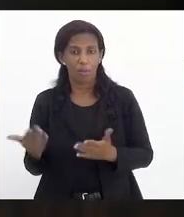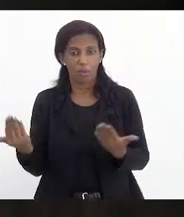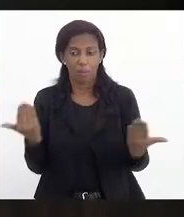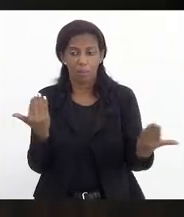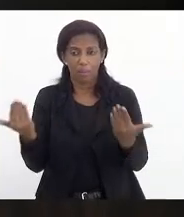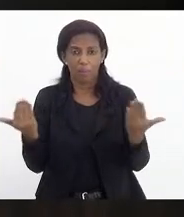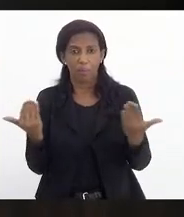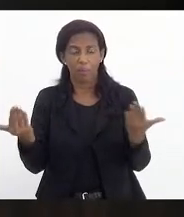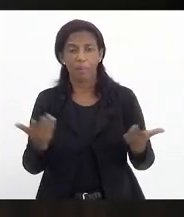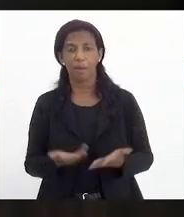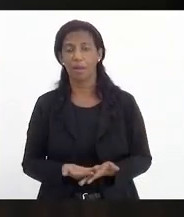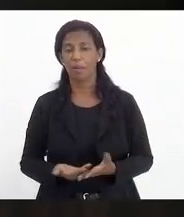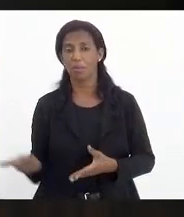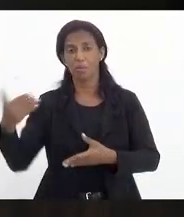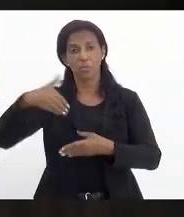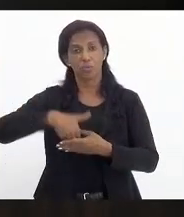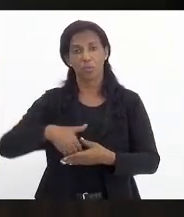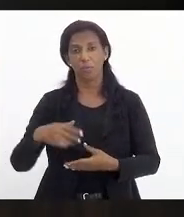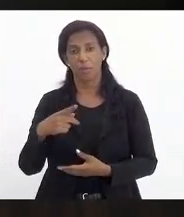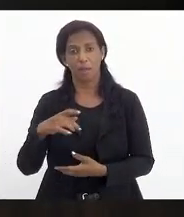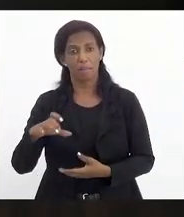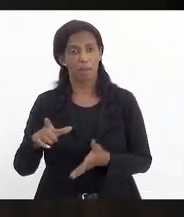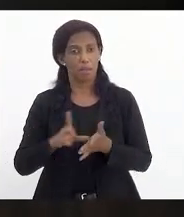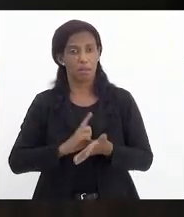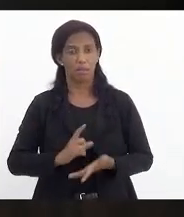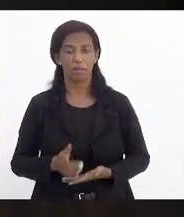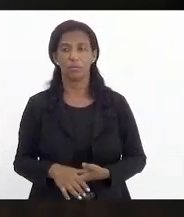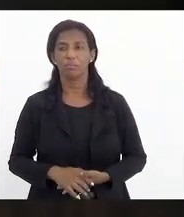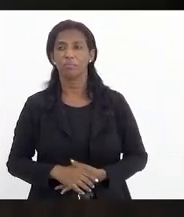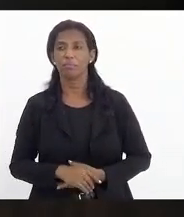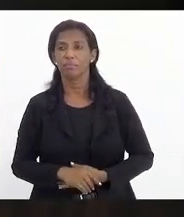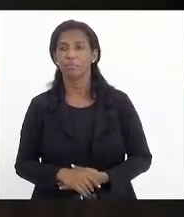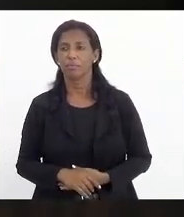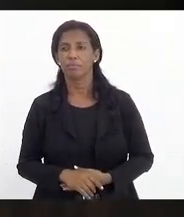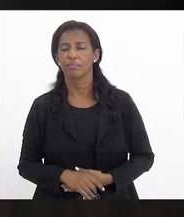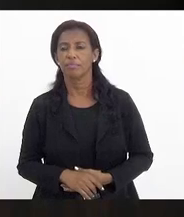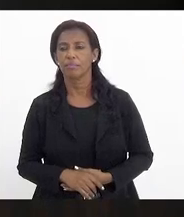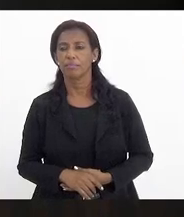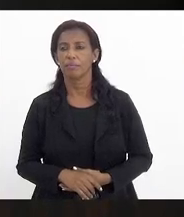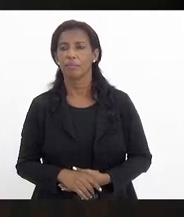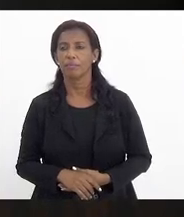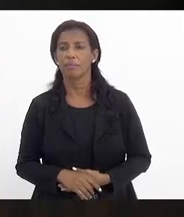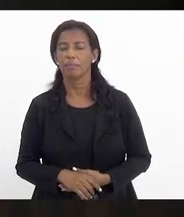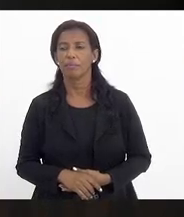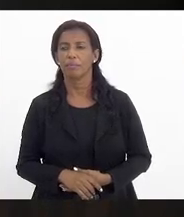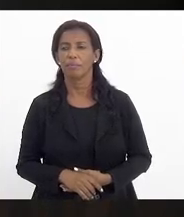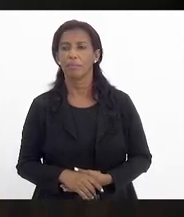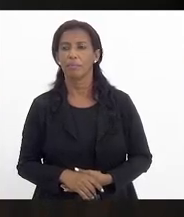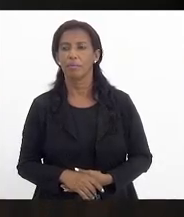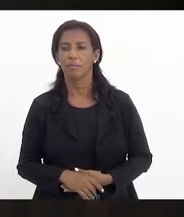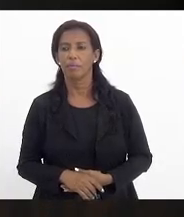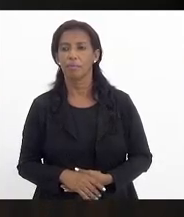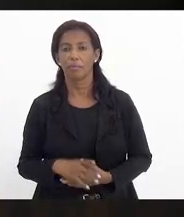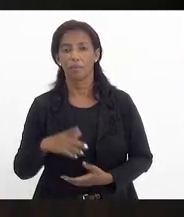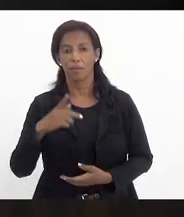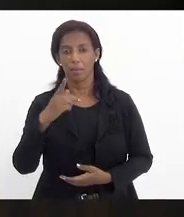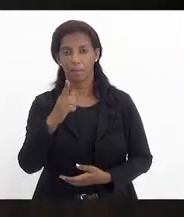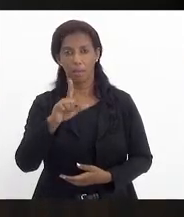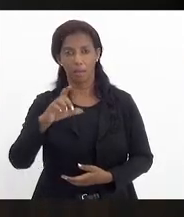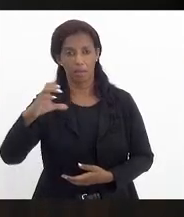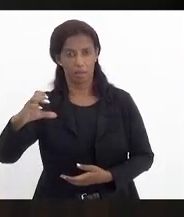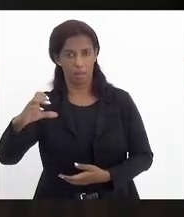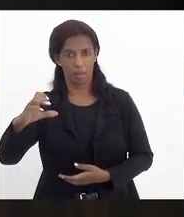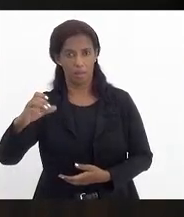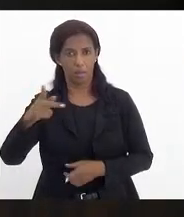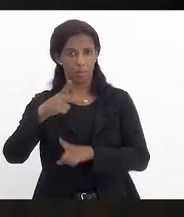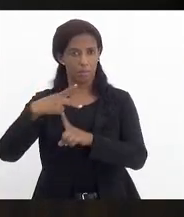PEC, porque também a gente não vai votar a PEC antes. Presidente... Então, vou fazer isso. De qualquer maneira... A PEC da Previdência... Perdão, o PLC da Previdência ficará